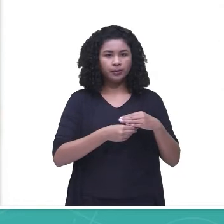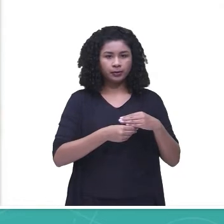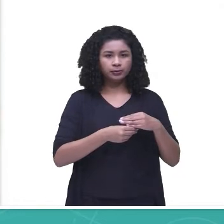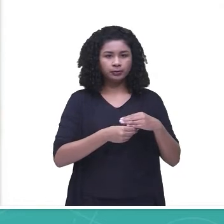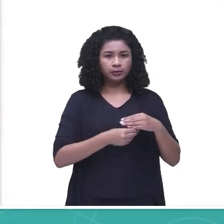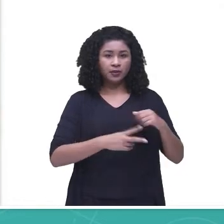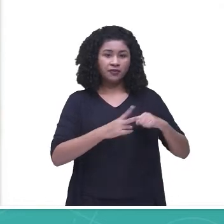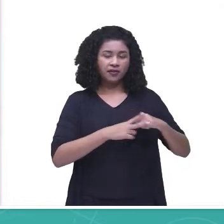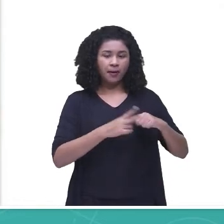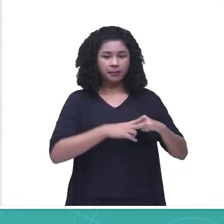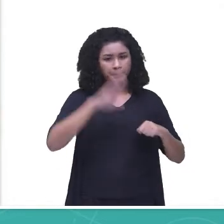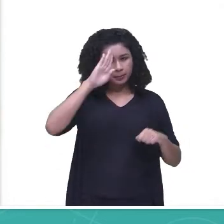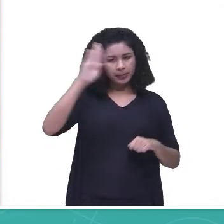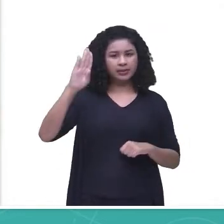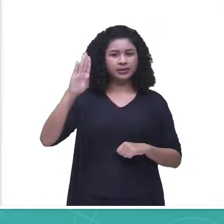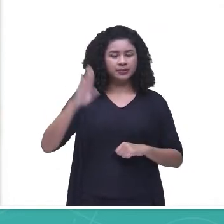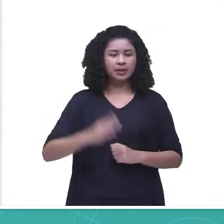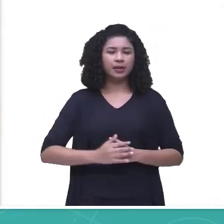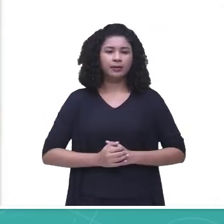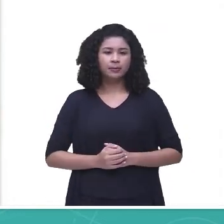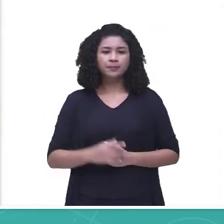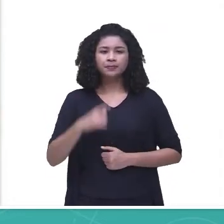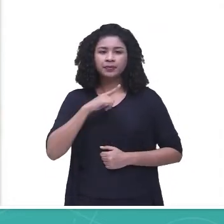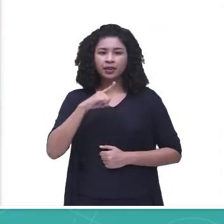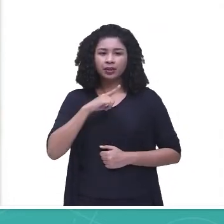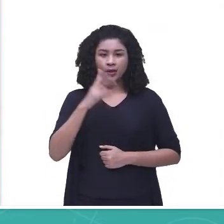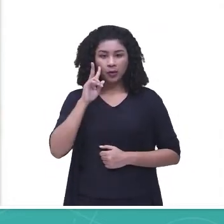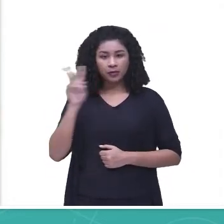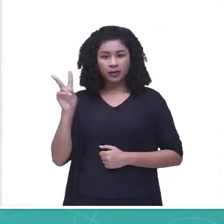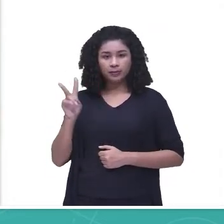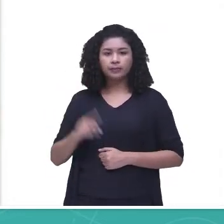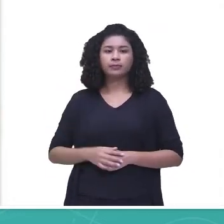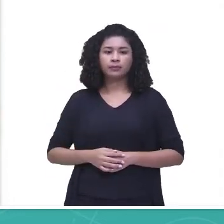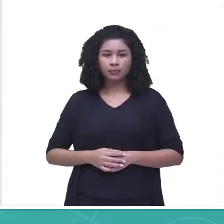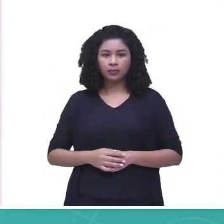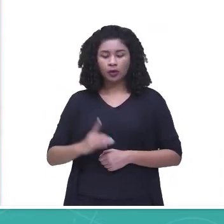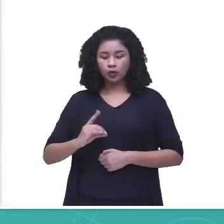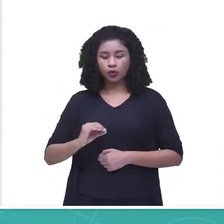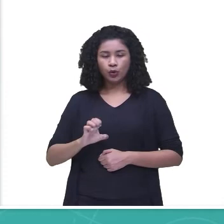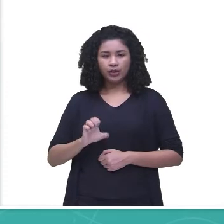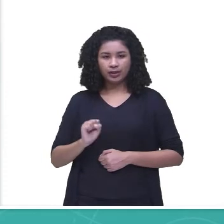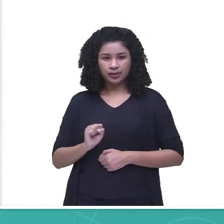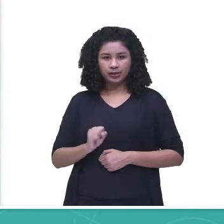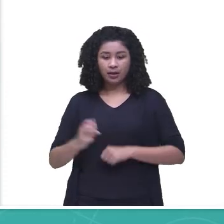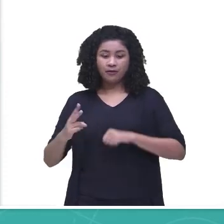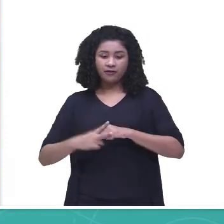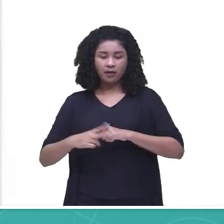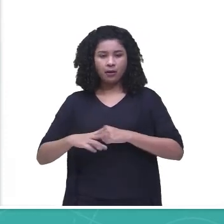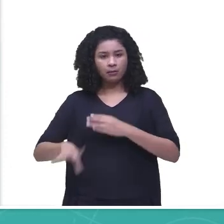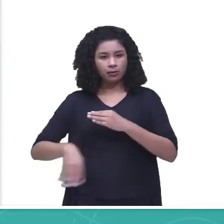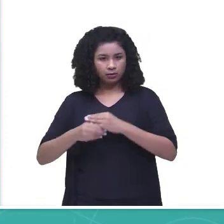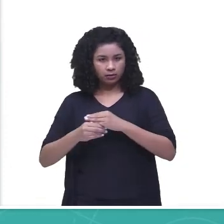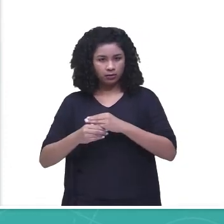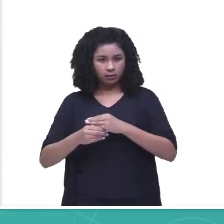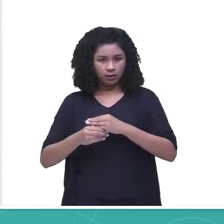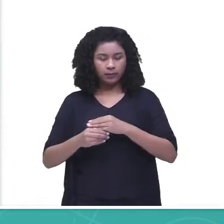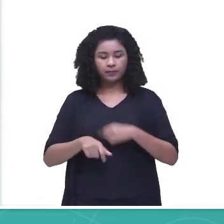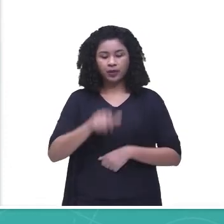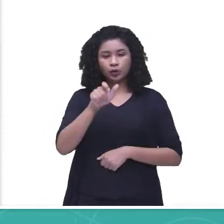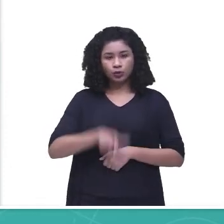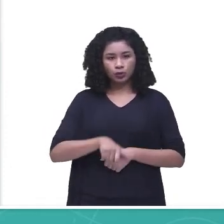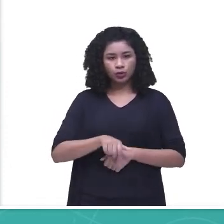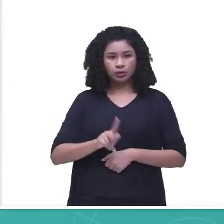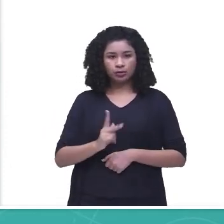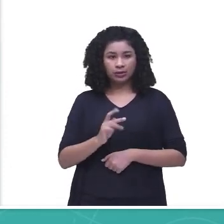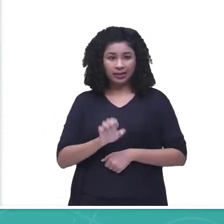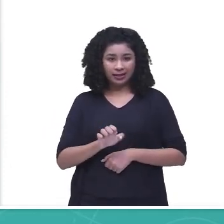auxiliar, aí eu tenho o sujeito, que é de quem eu falo, daquilo que eu falo, aí eu tenho o verbo principal e aqui eu